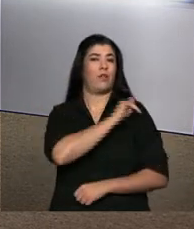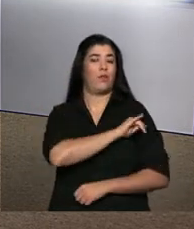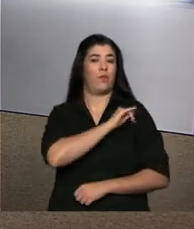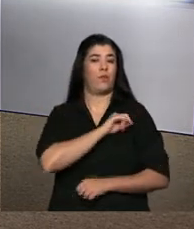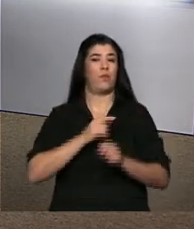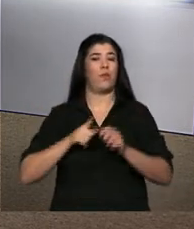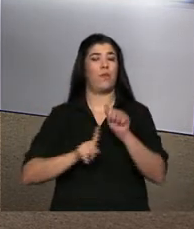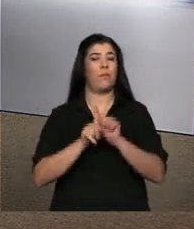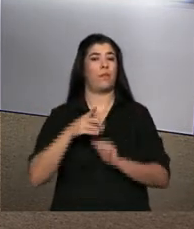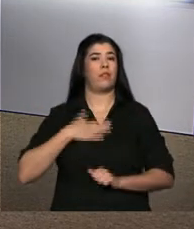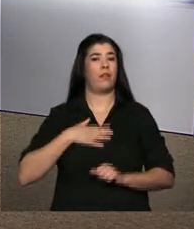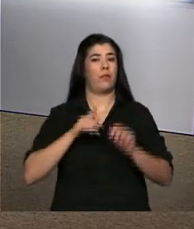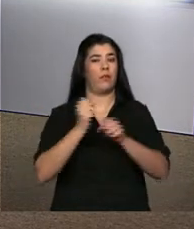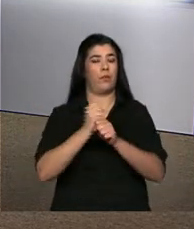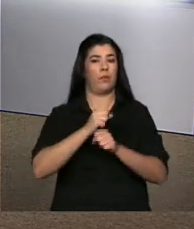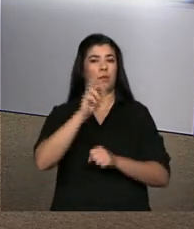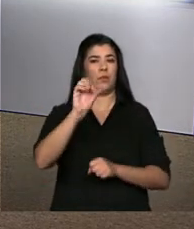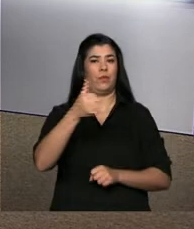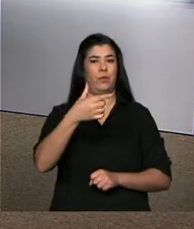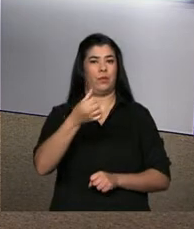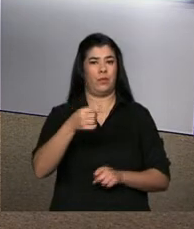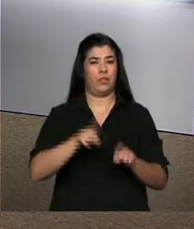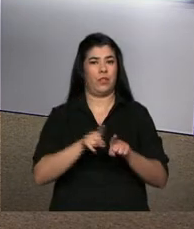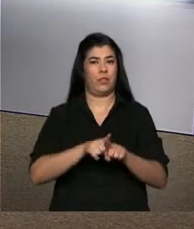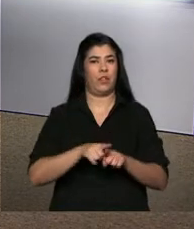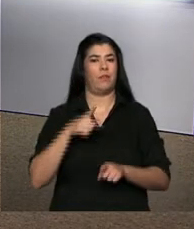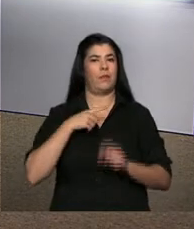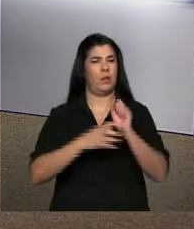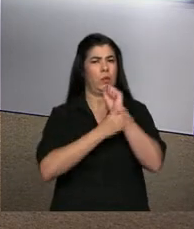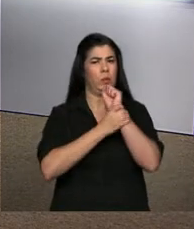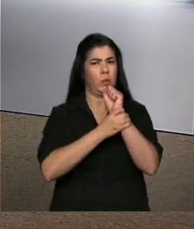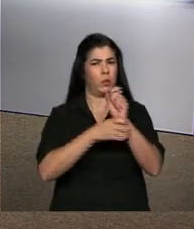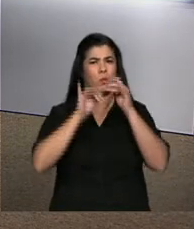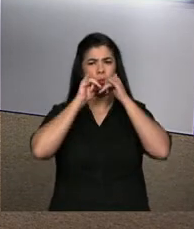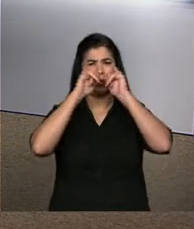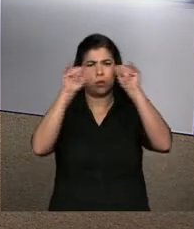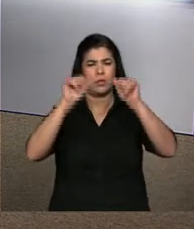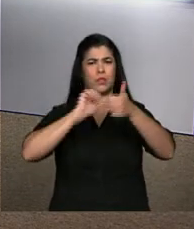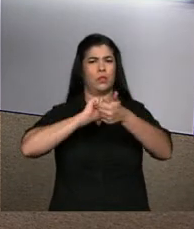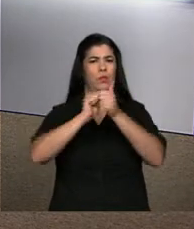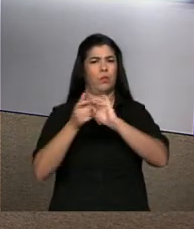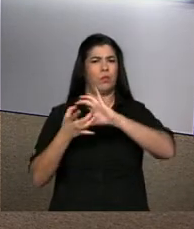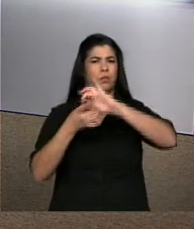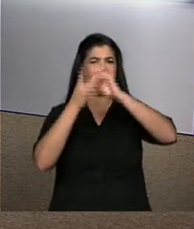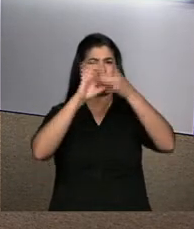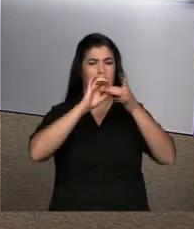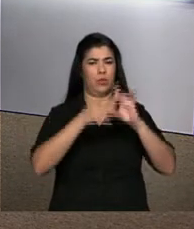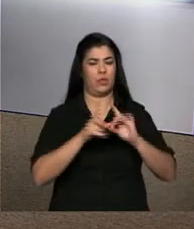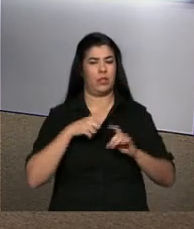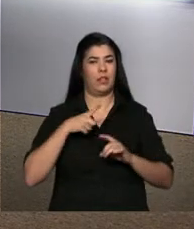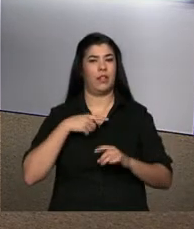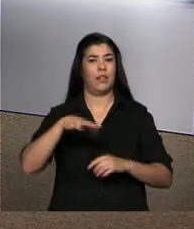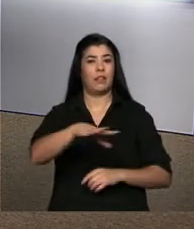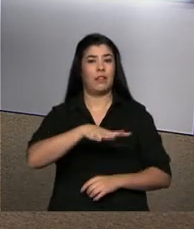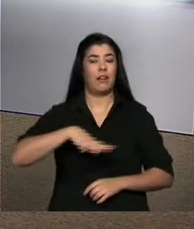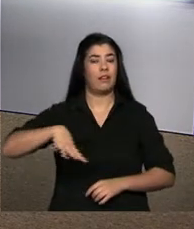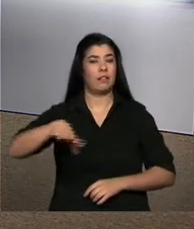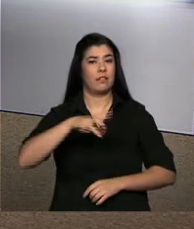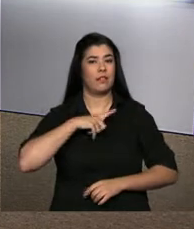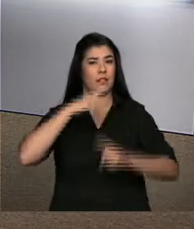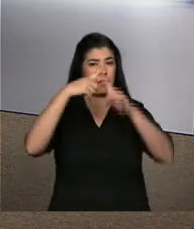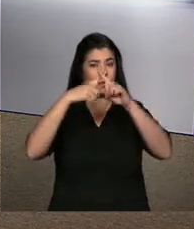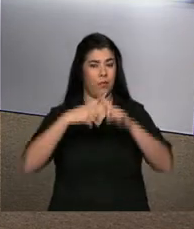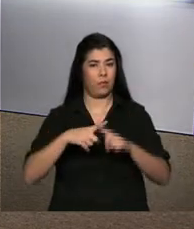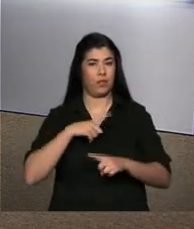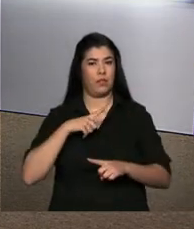2016. E para garantir o suprimento de energia durante os Jogos, as instalações das competições vão contar